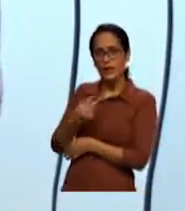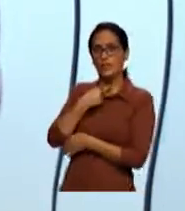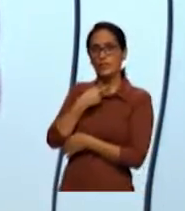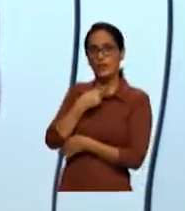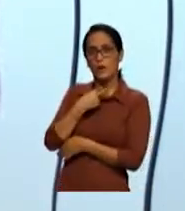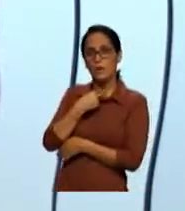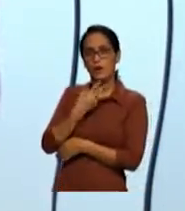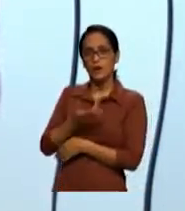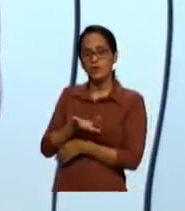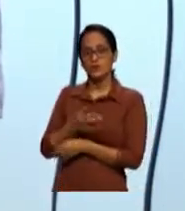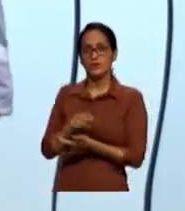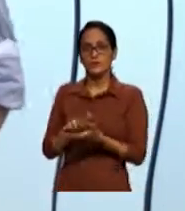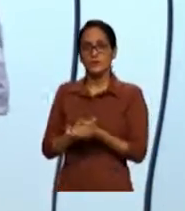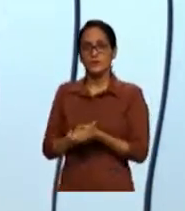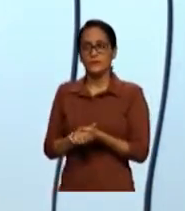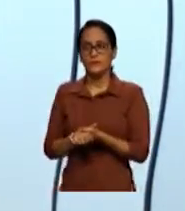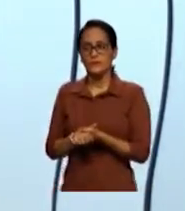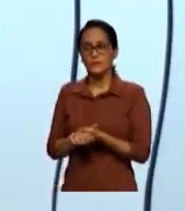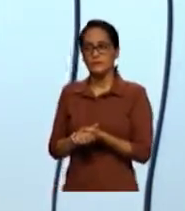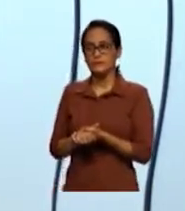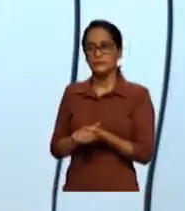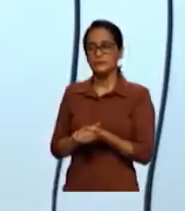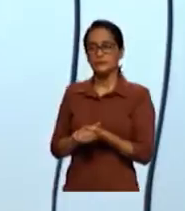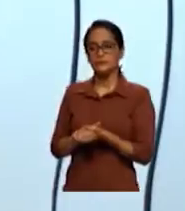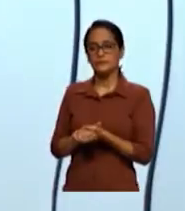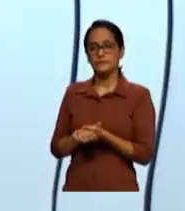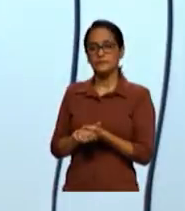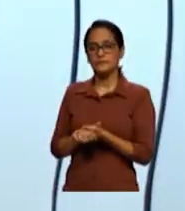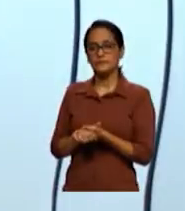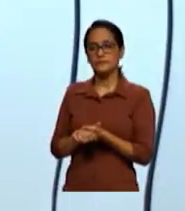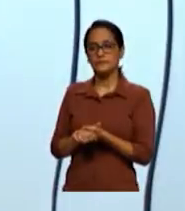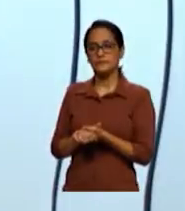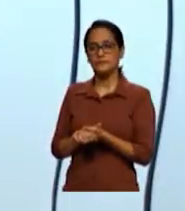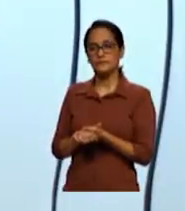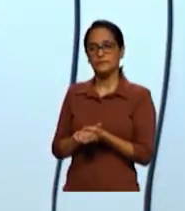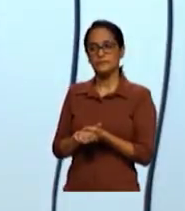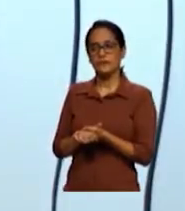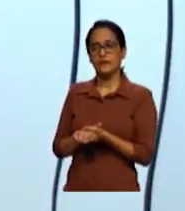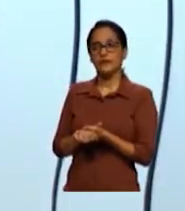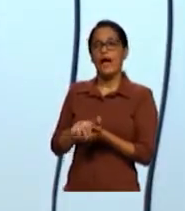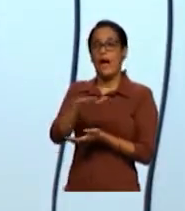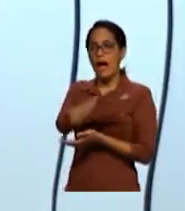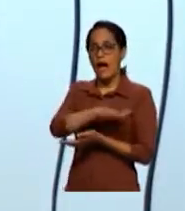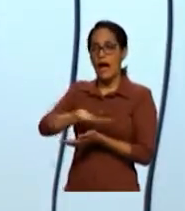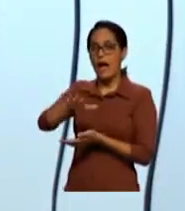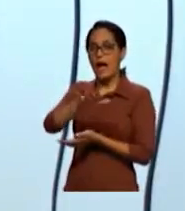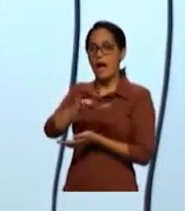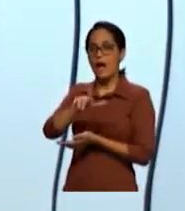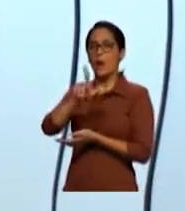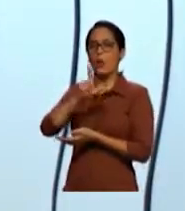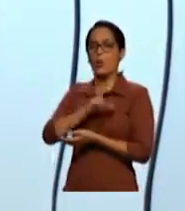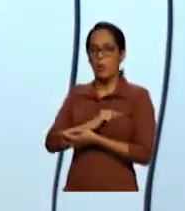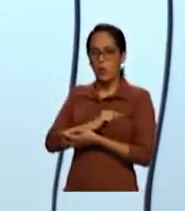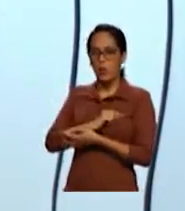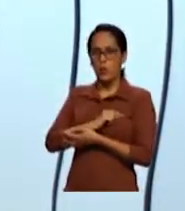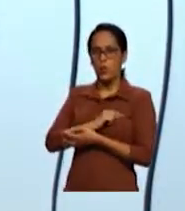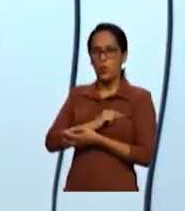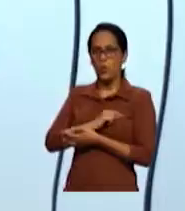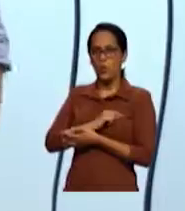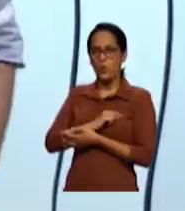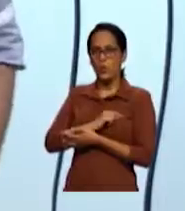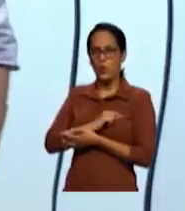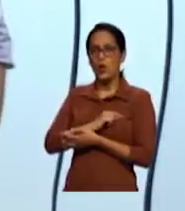pode. Consequentemente, então, aquilo que eu falei, ó, que a área de infarto, se ela aqui ela é maior com o